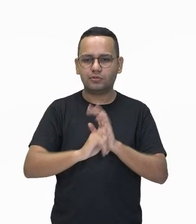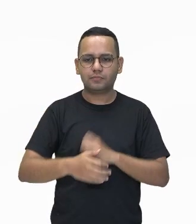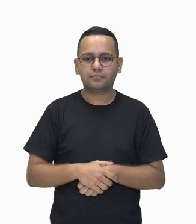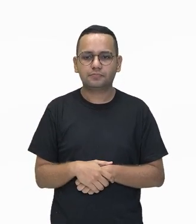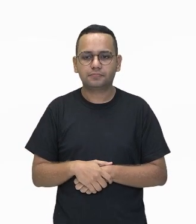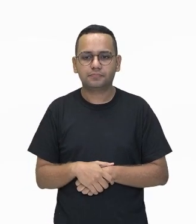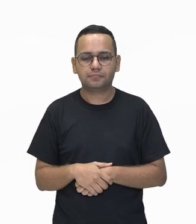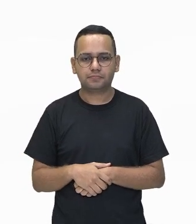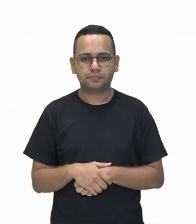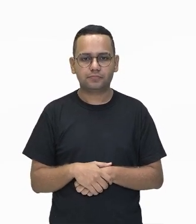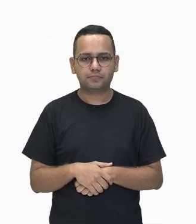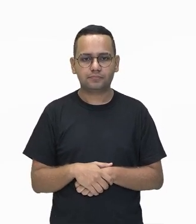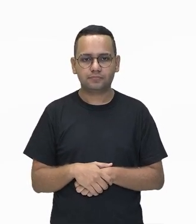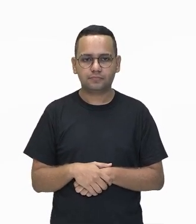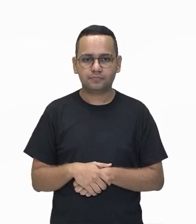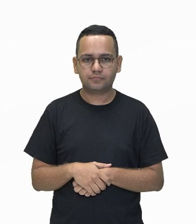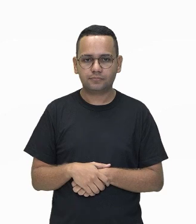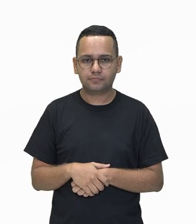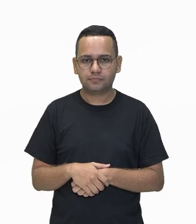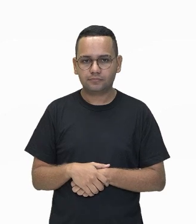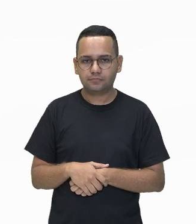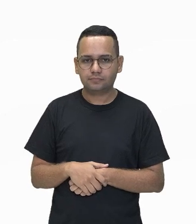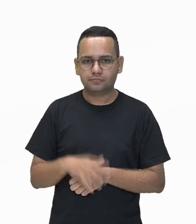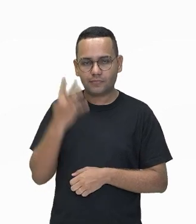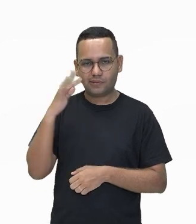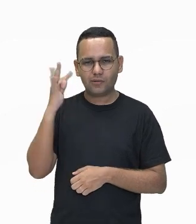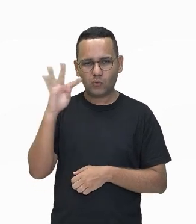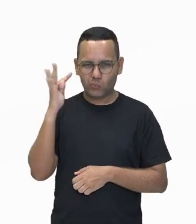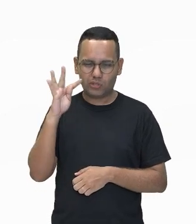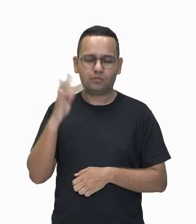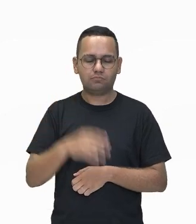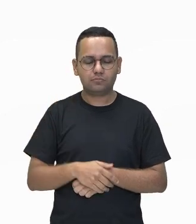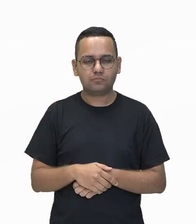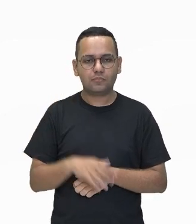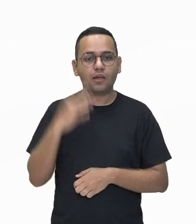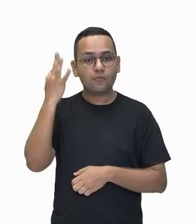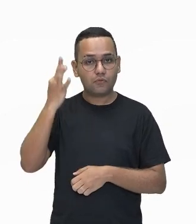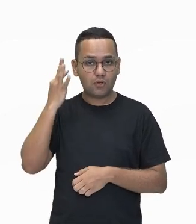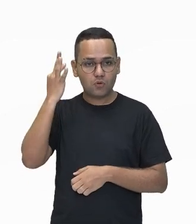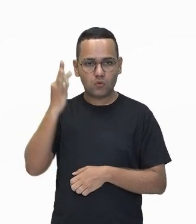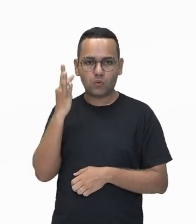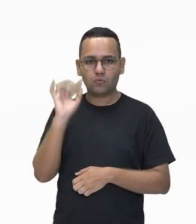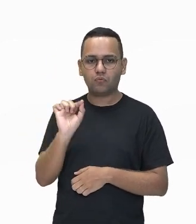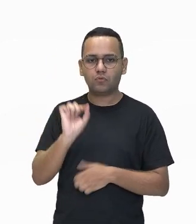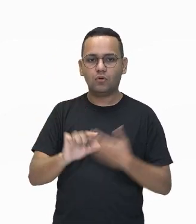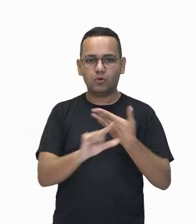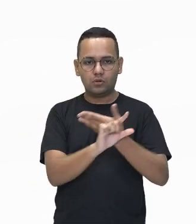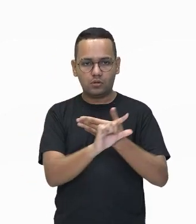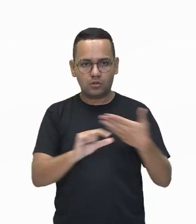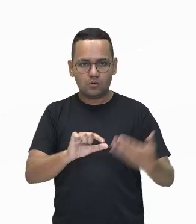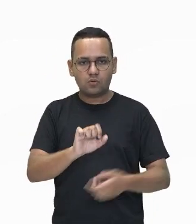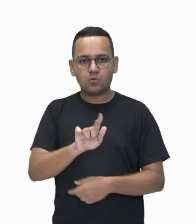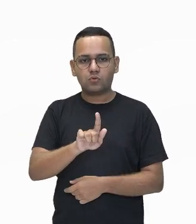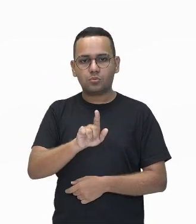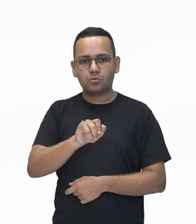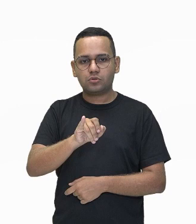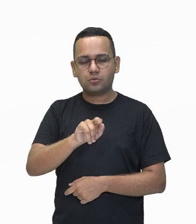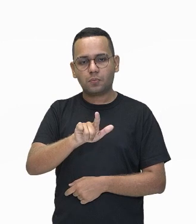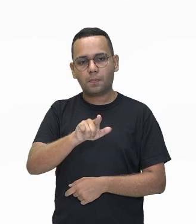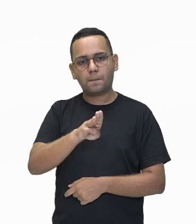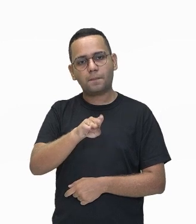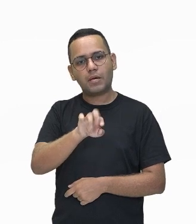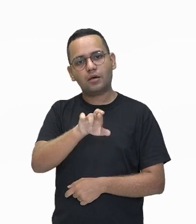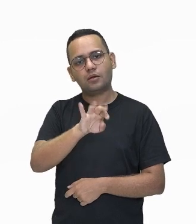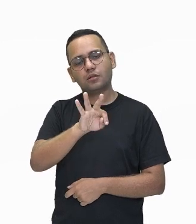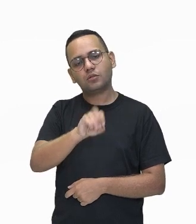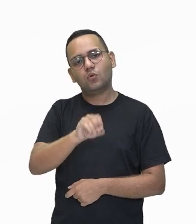acompanha comigo uma construção filosófica. Segundo, então, o Gilberto Cotrim, podemos falar de